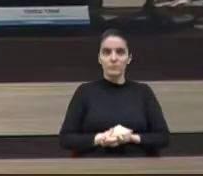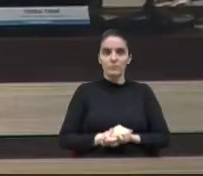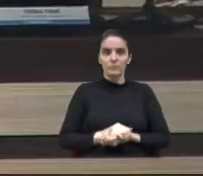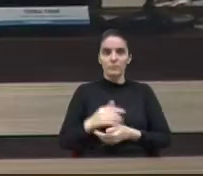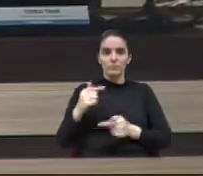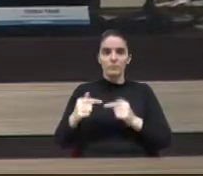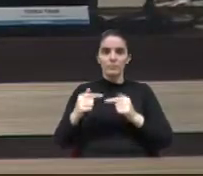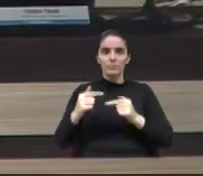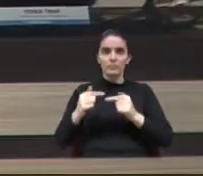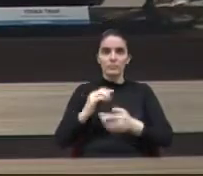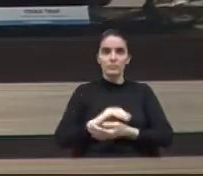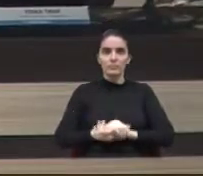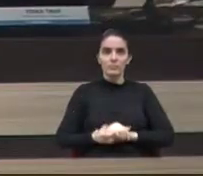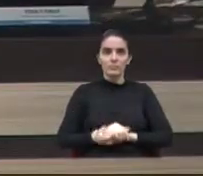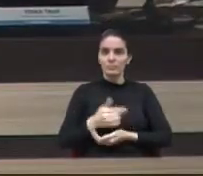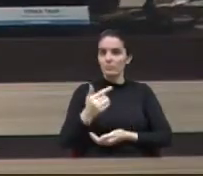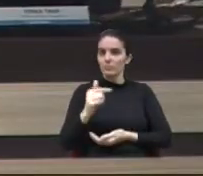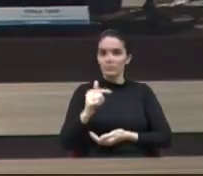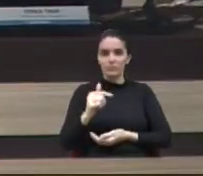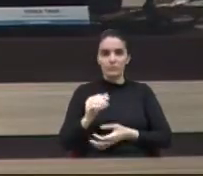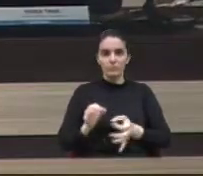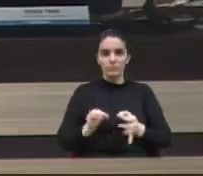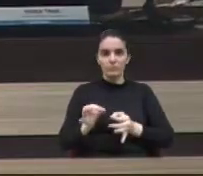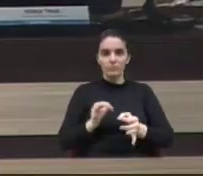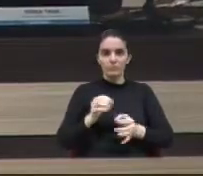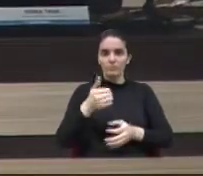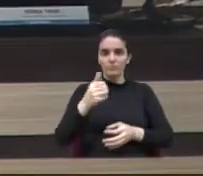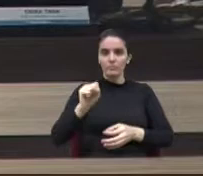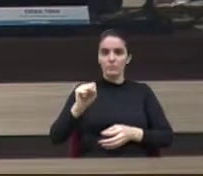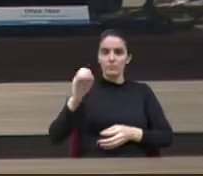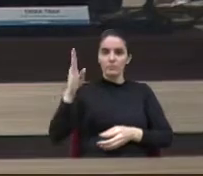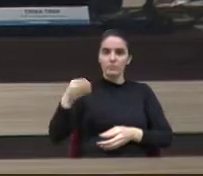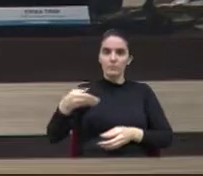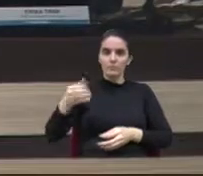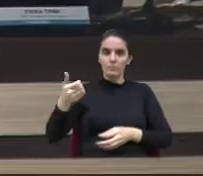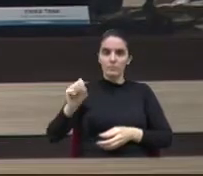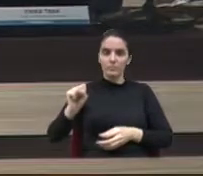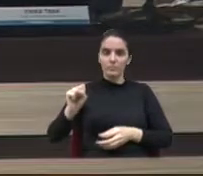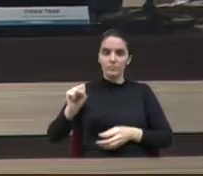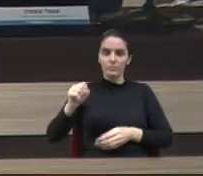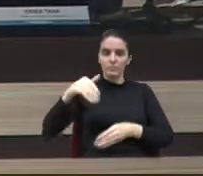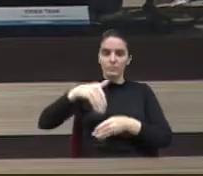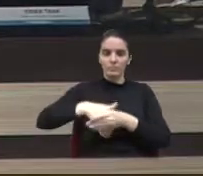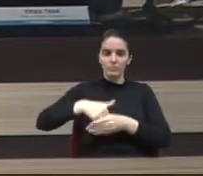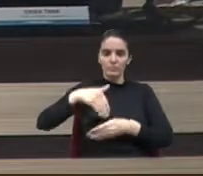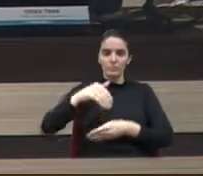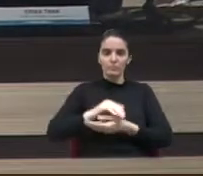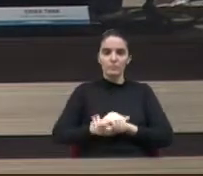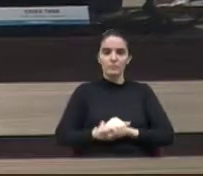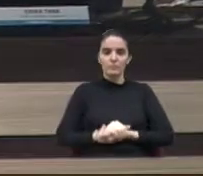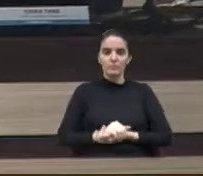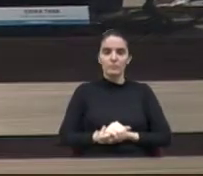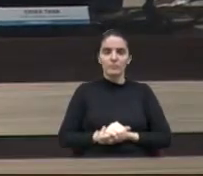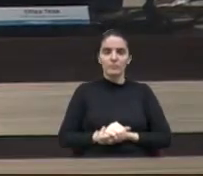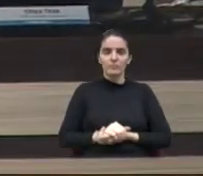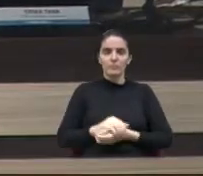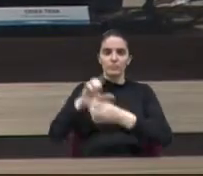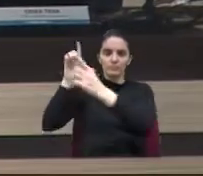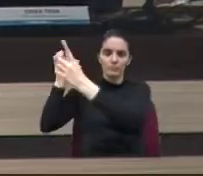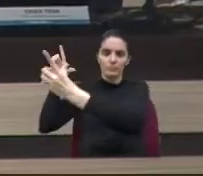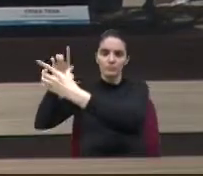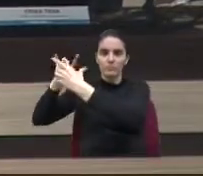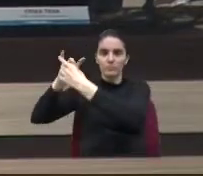Continua a discussão. Não havendo o projeto 18/2018, ele vai à votação. E o painel de